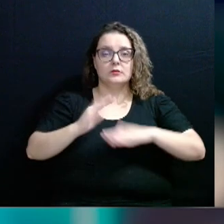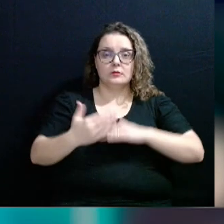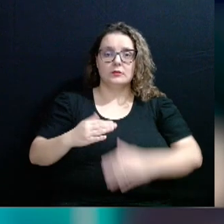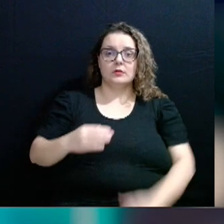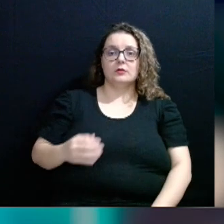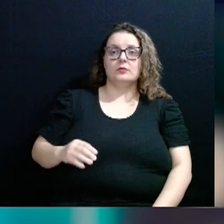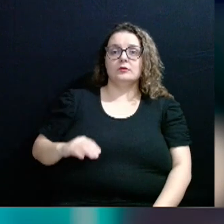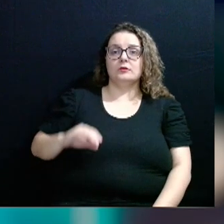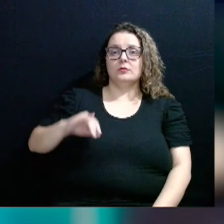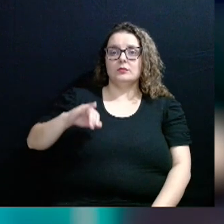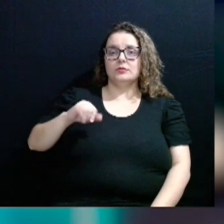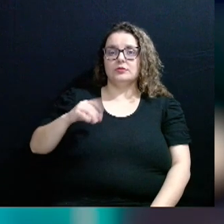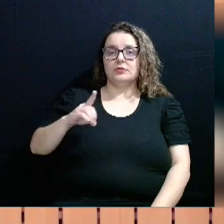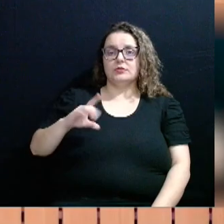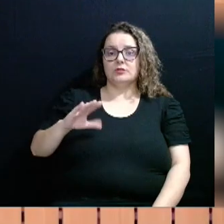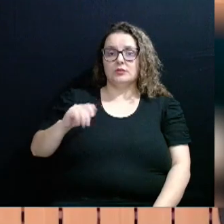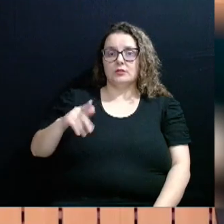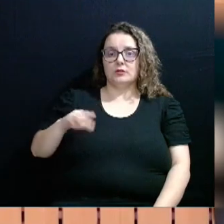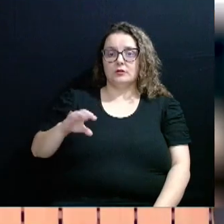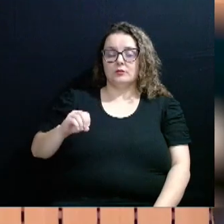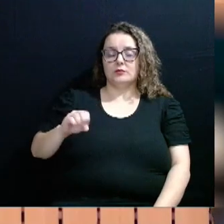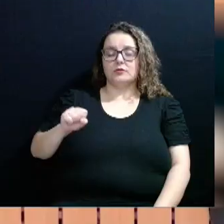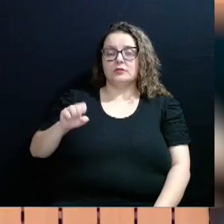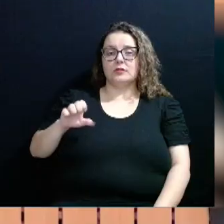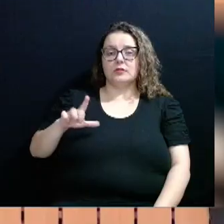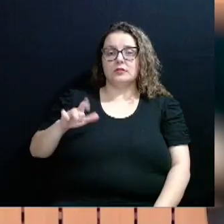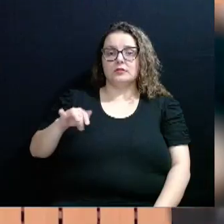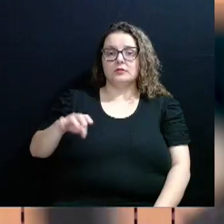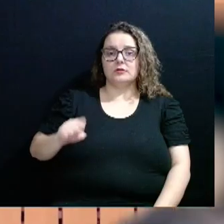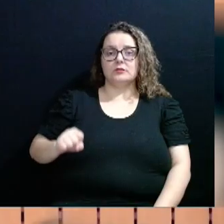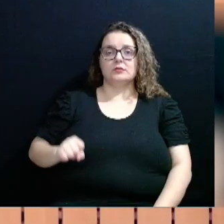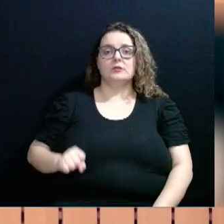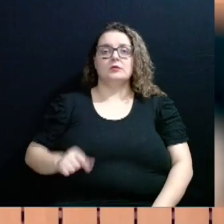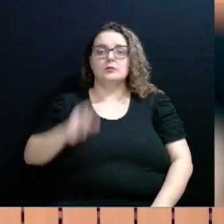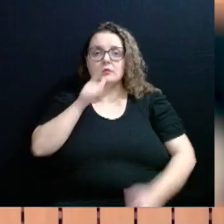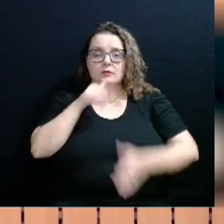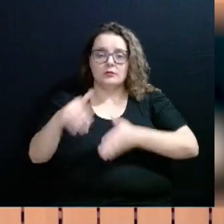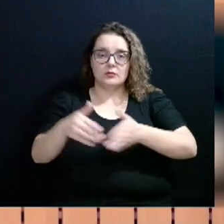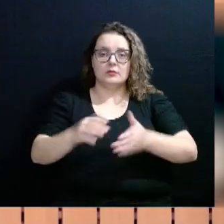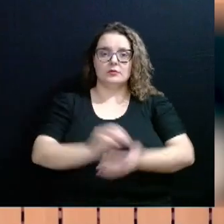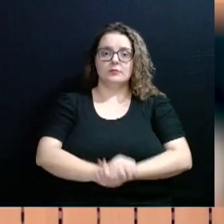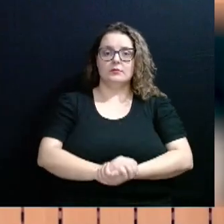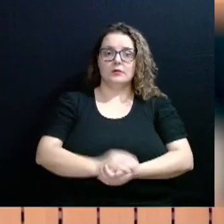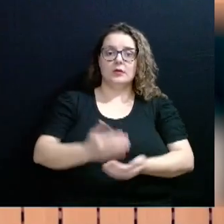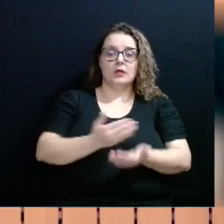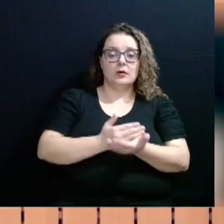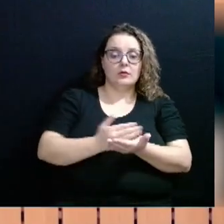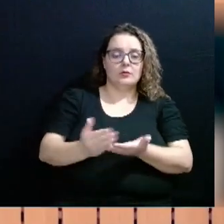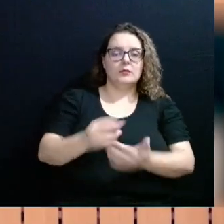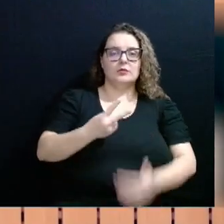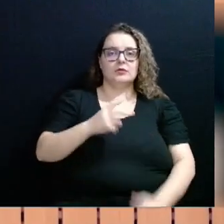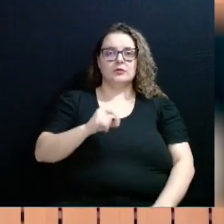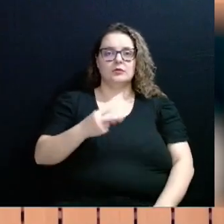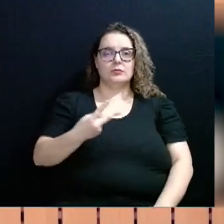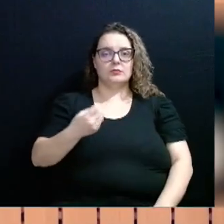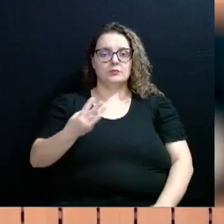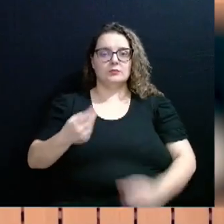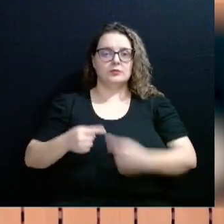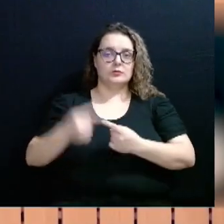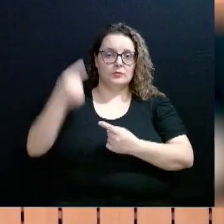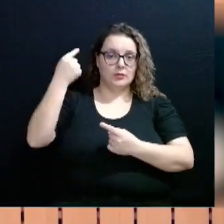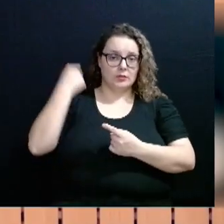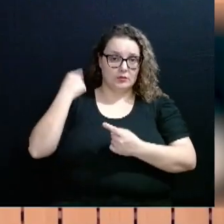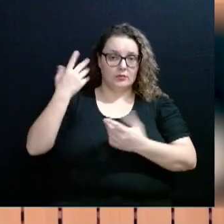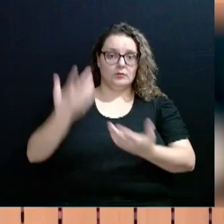um córrego próximo à escola. É um projeto que se iniciou lá em 2023, né? Mas com um incômodo